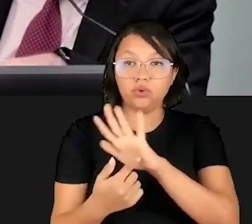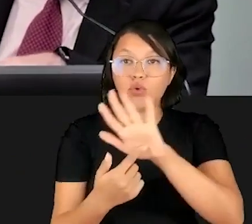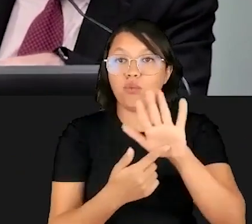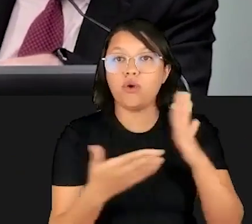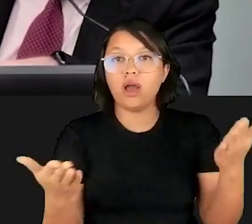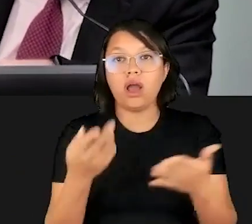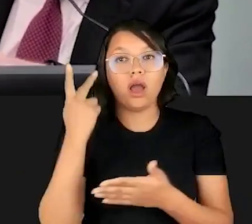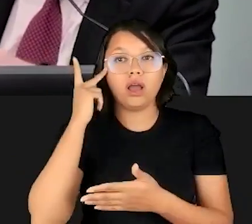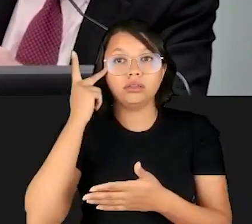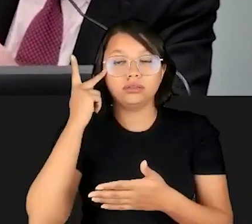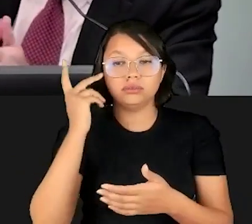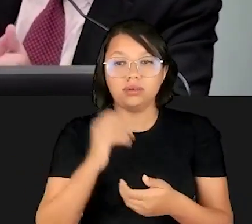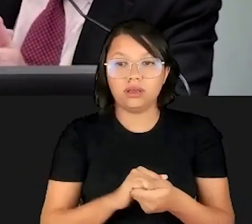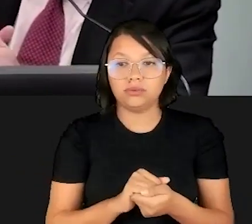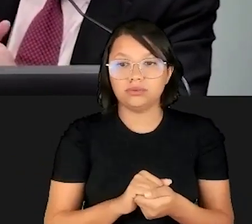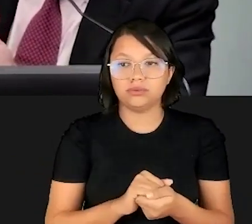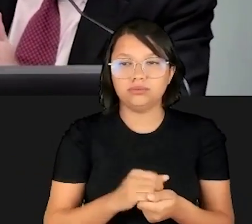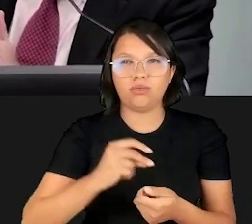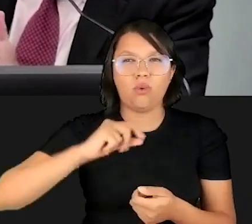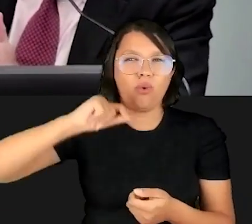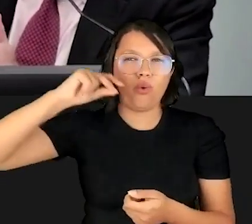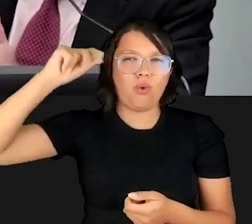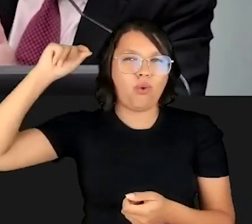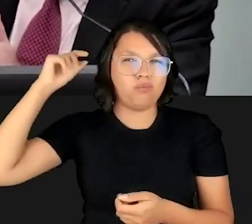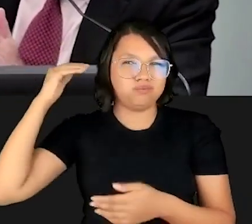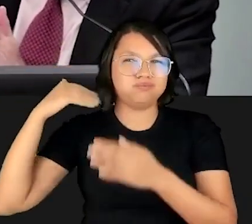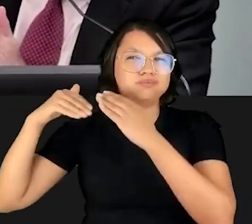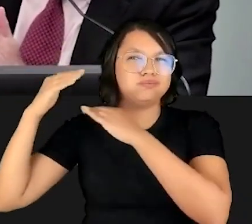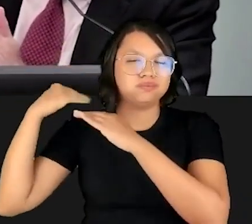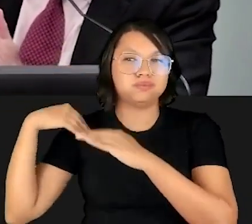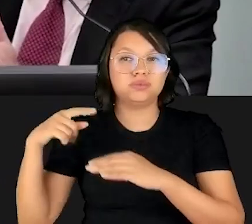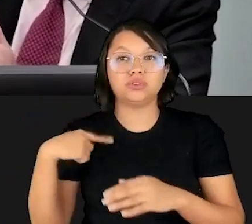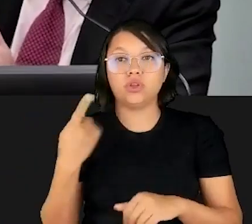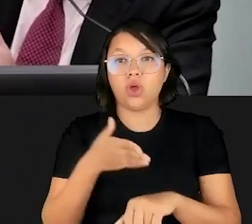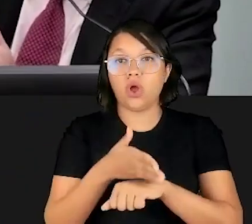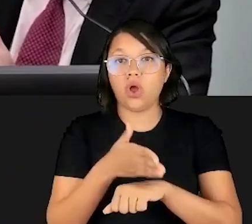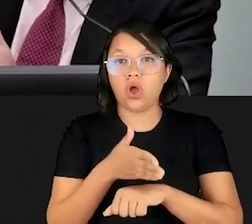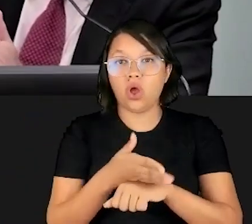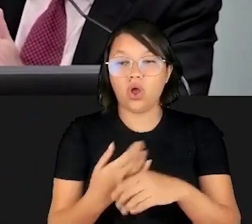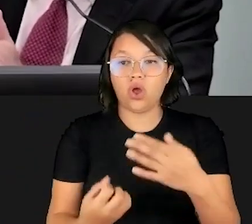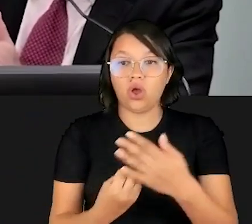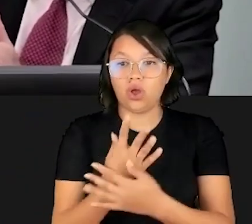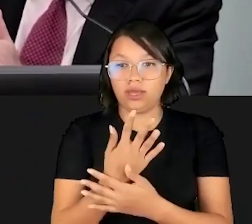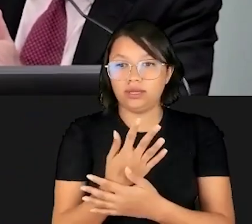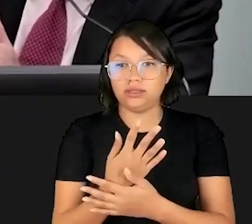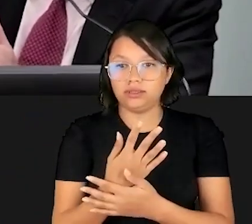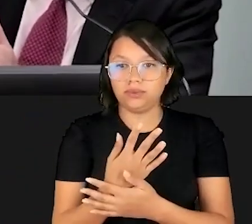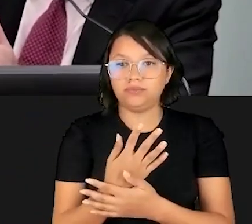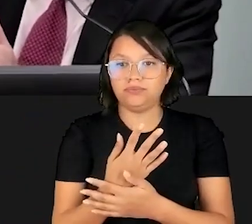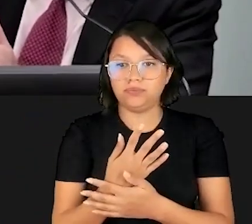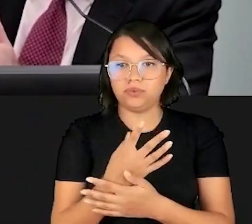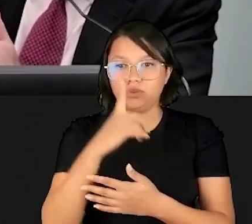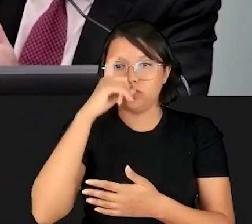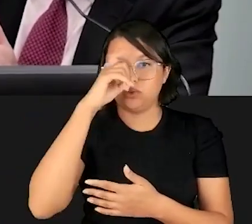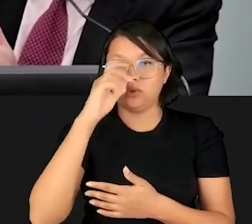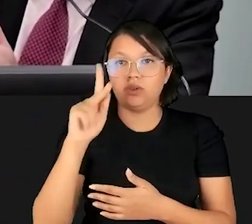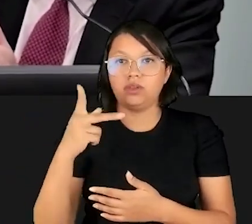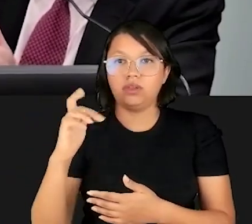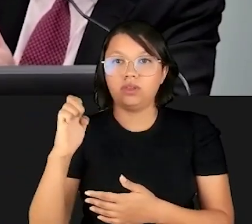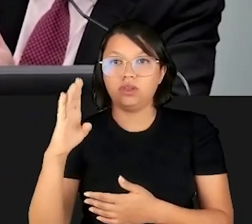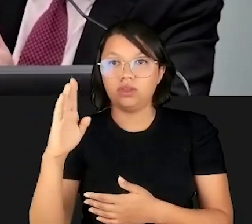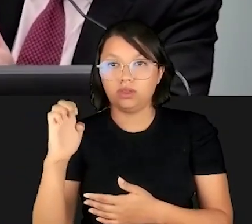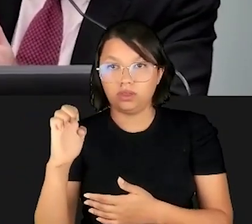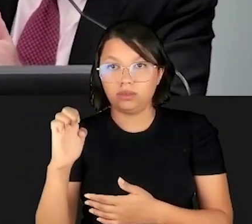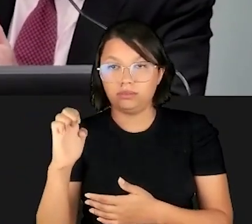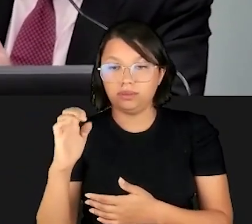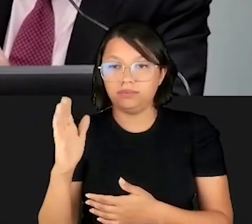São Paulo, isso muitos anos atrás, nós participamos da fundação da Rede Hebe Camargo. O que era a Rede Hebe Camargo? Nós tínhamos, na época, em